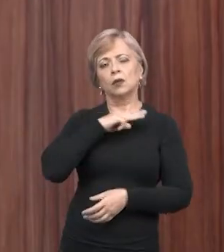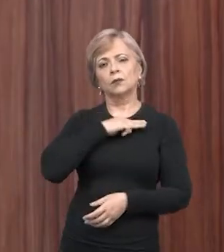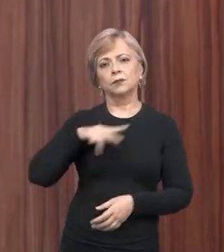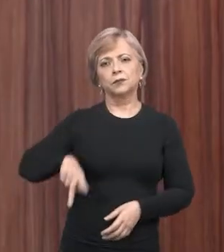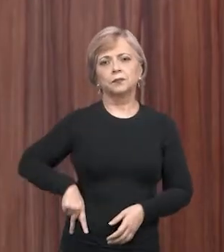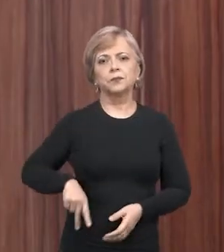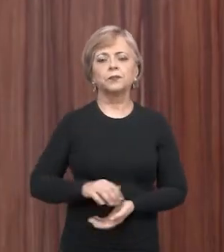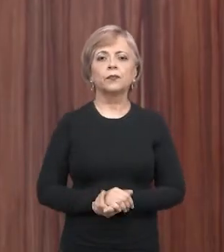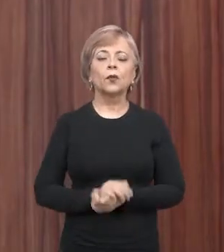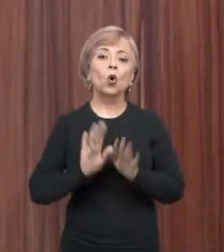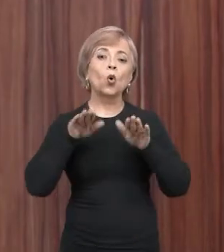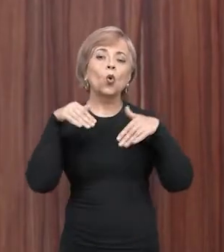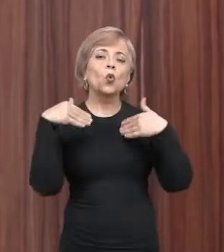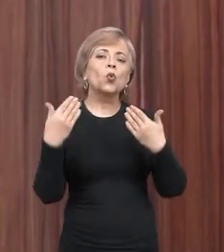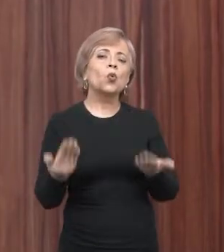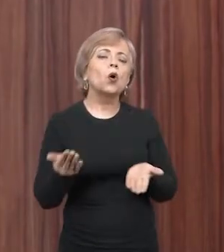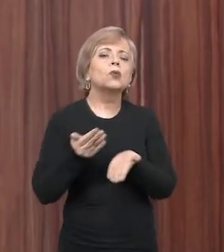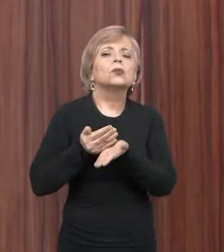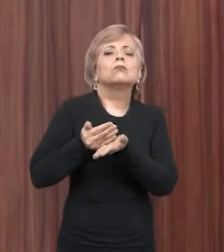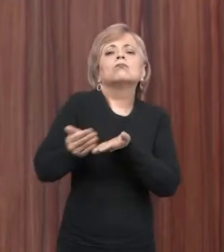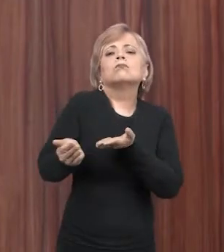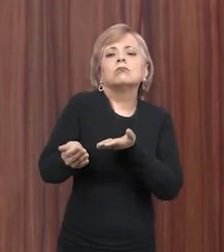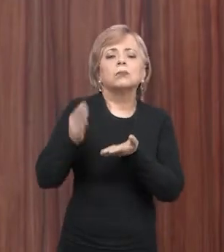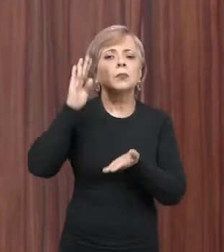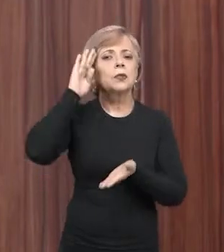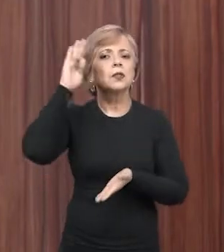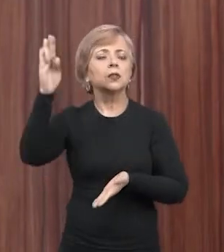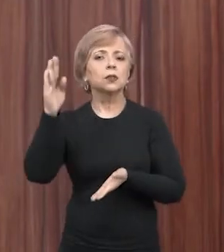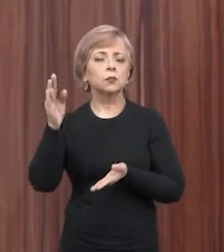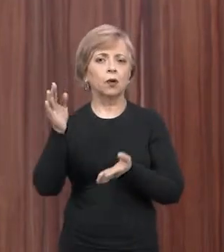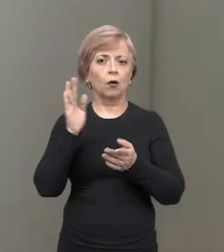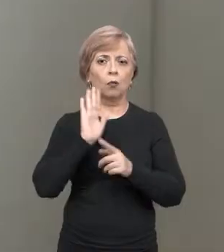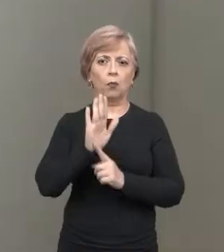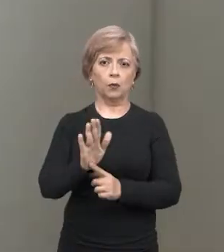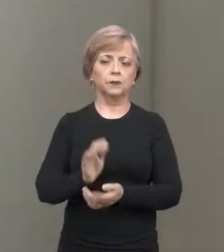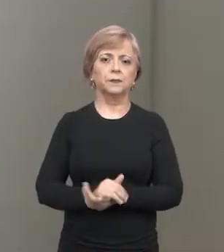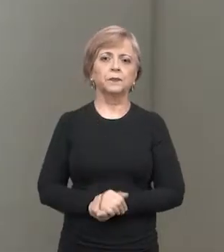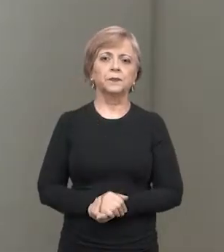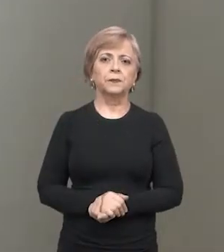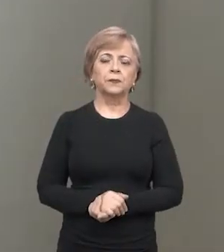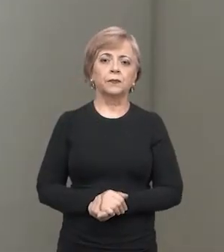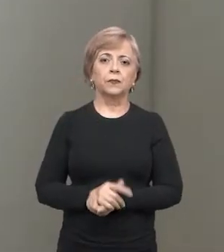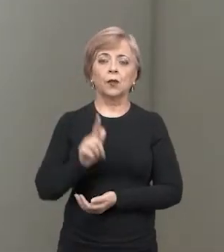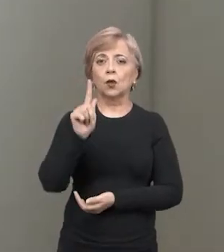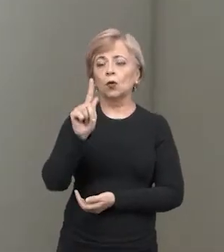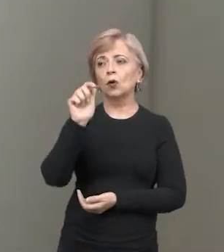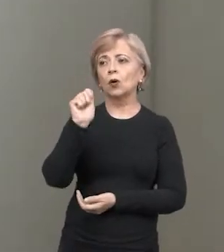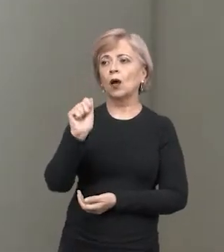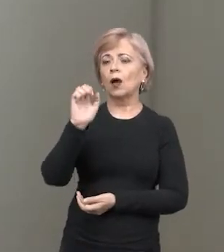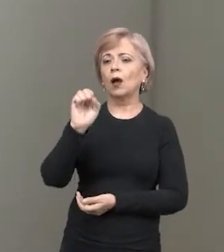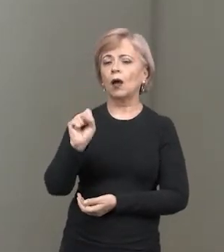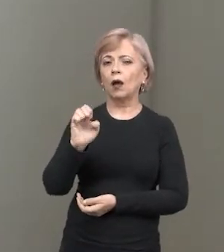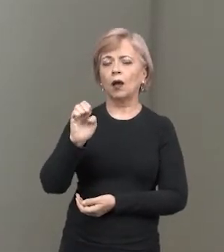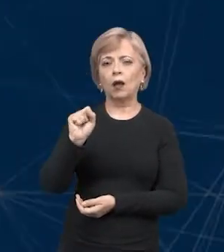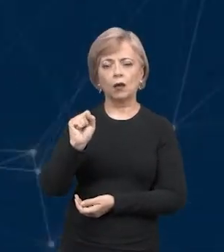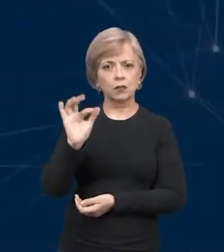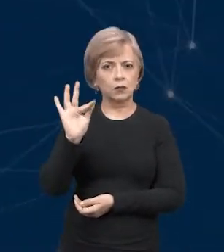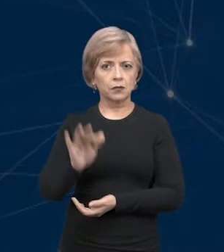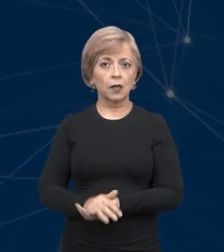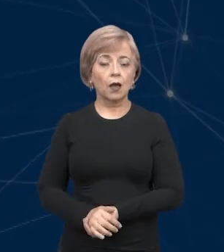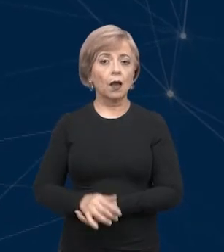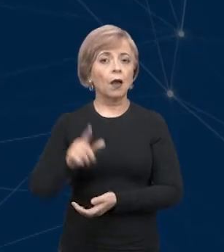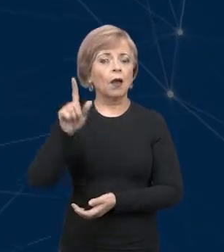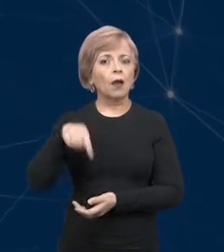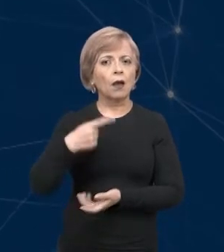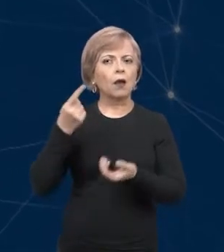quais iniciativas e casos da atuação do GAESF merecem destaque? Bom, o GAESF foi, só primeiro